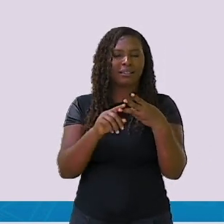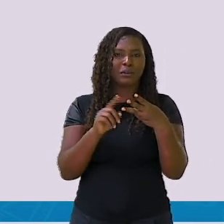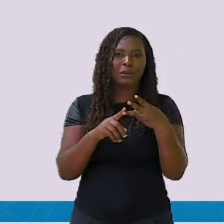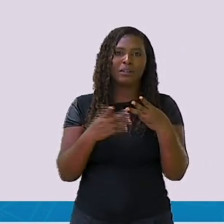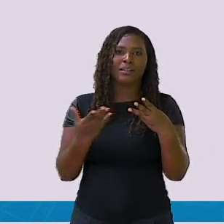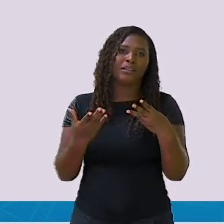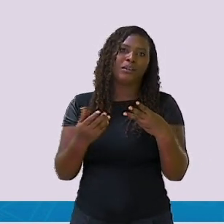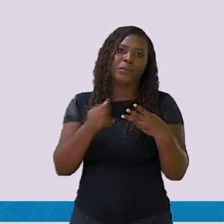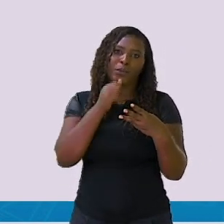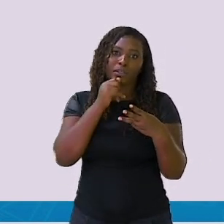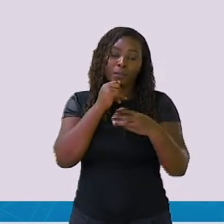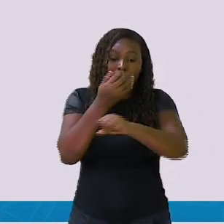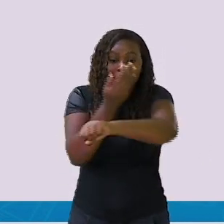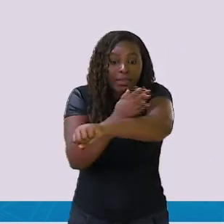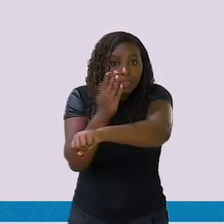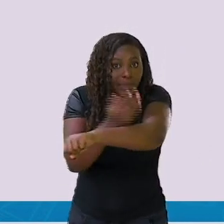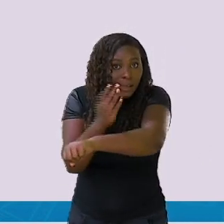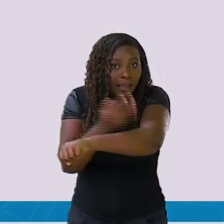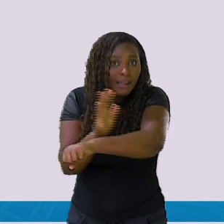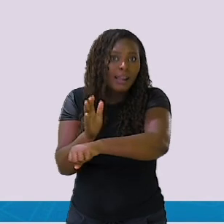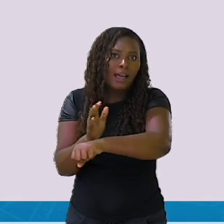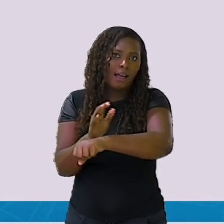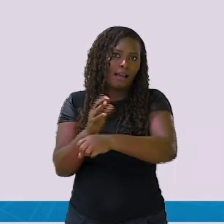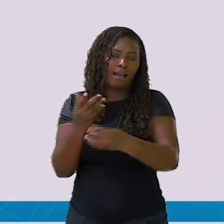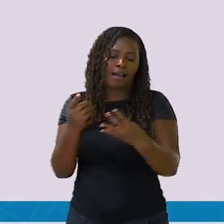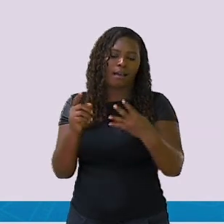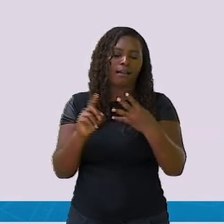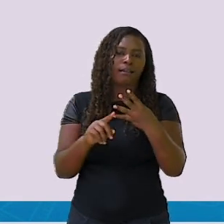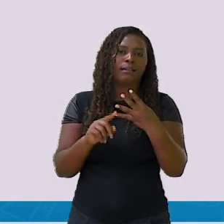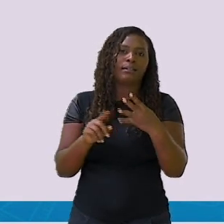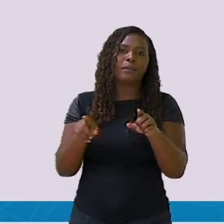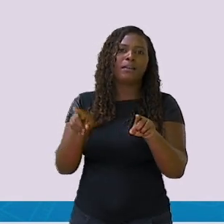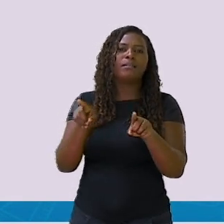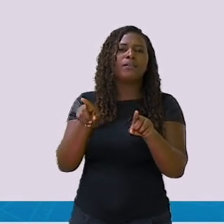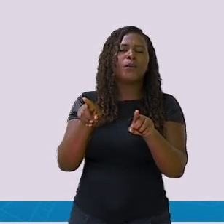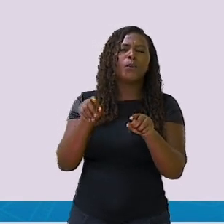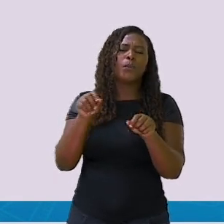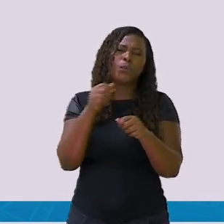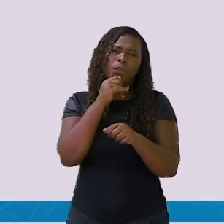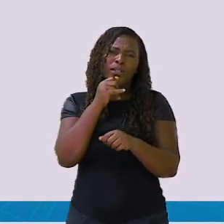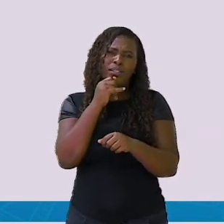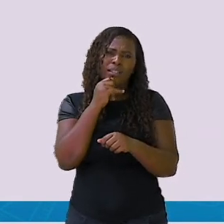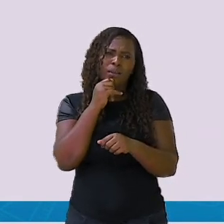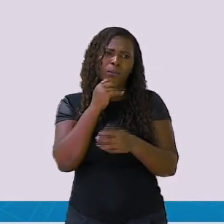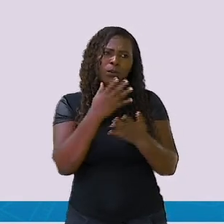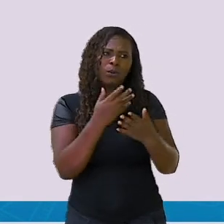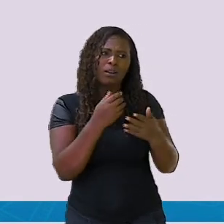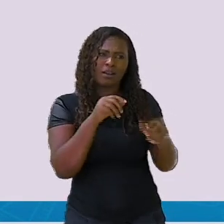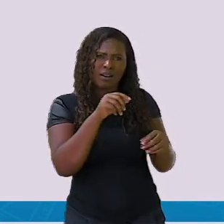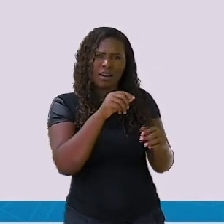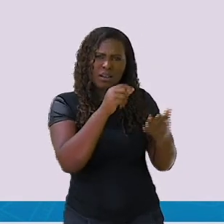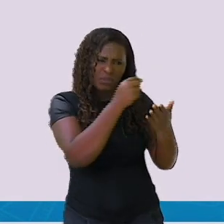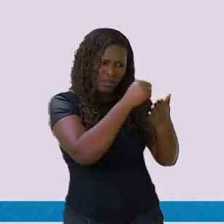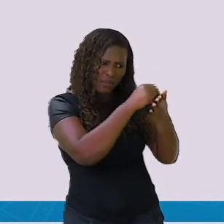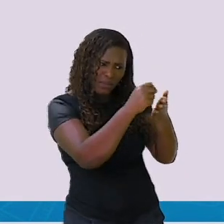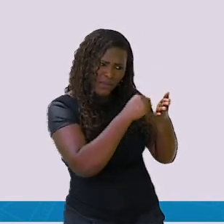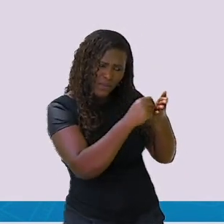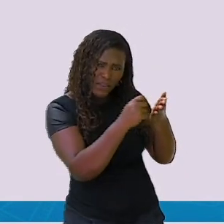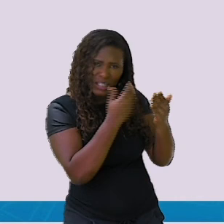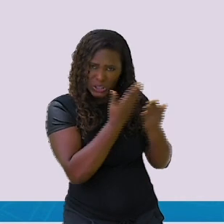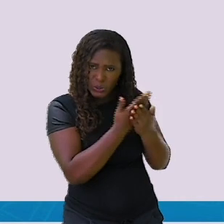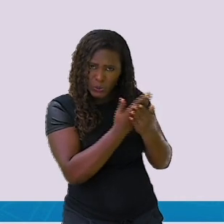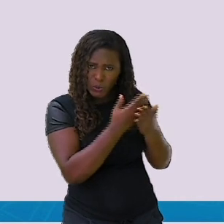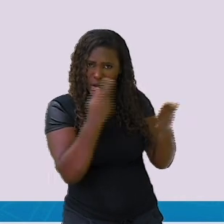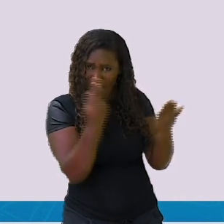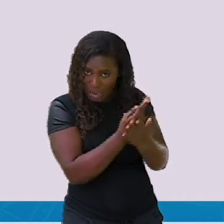tenho que praticar, eu tenho que resolver questões. E revisar as questões que eu errei. Então, tá vendo que a pessoa, ela segue um caminho?